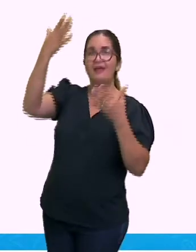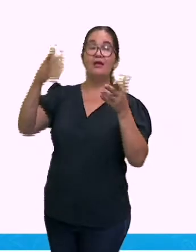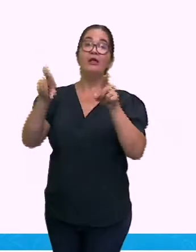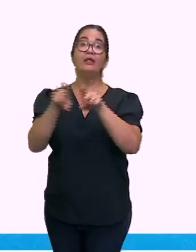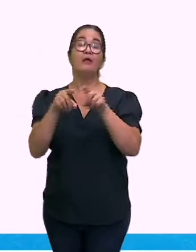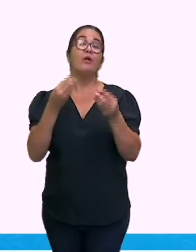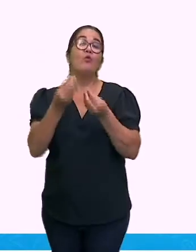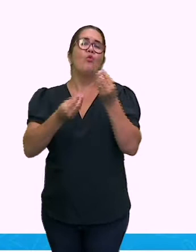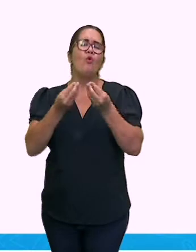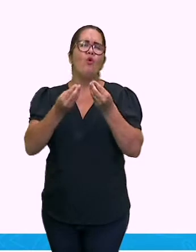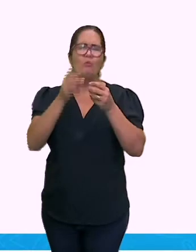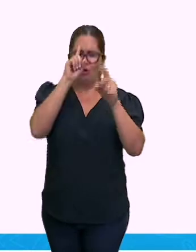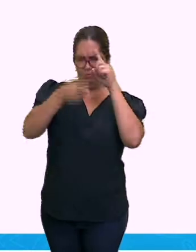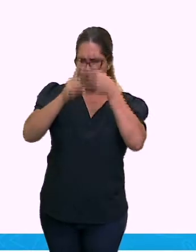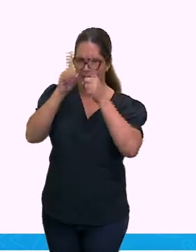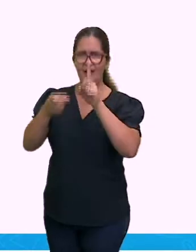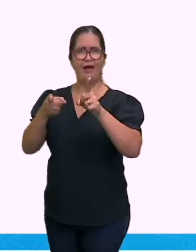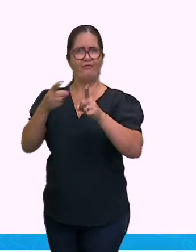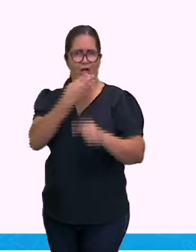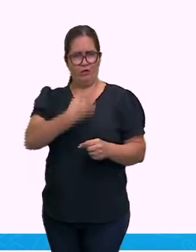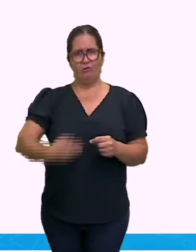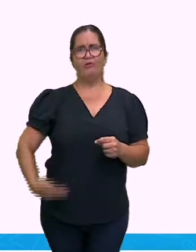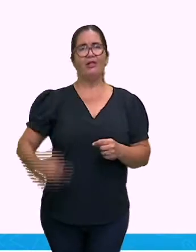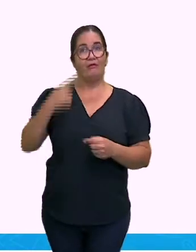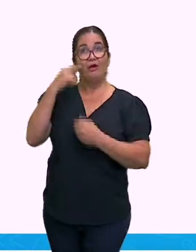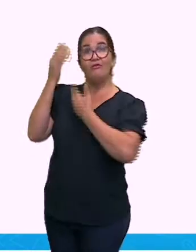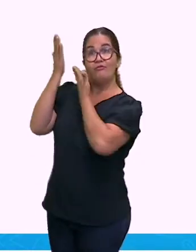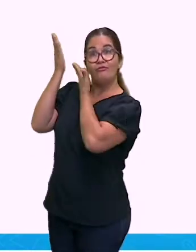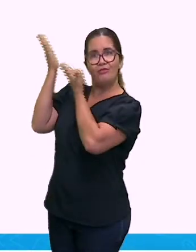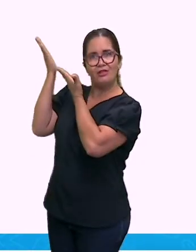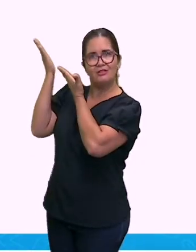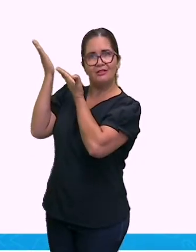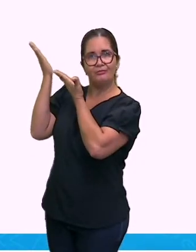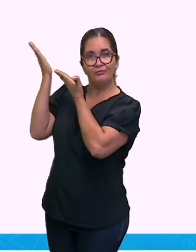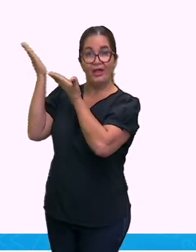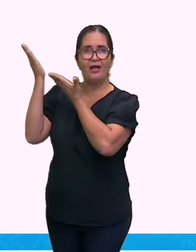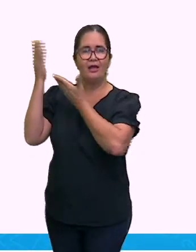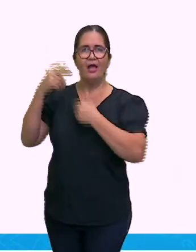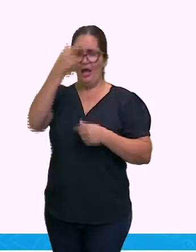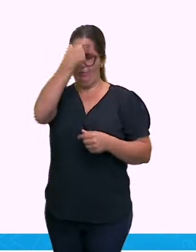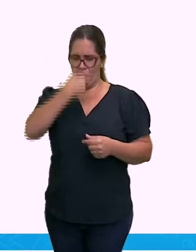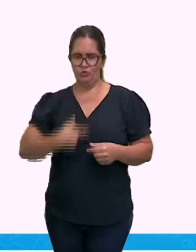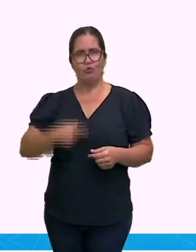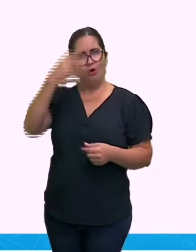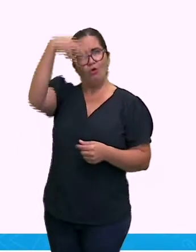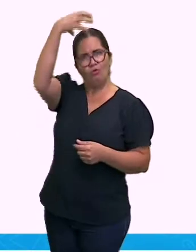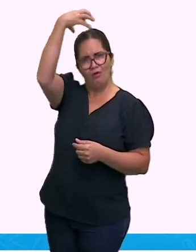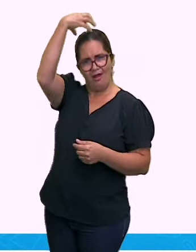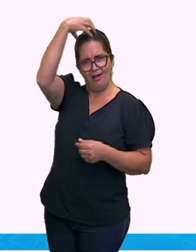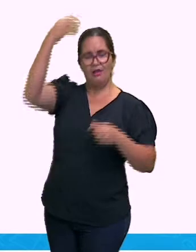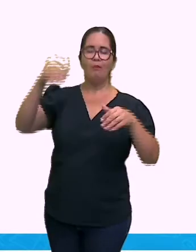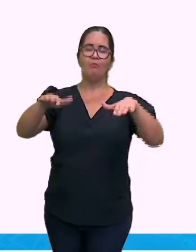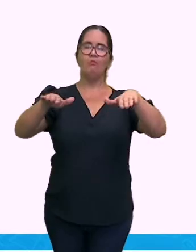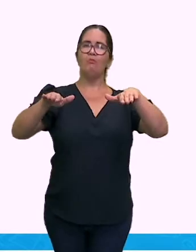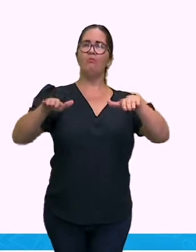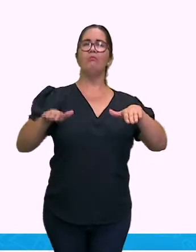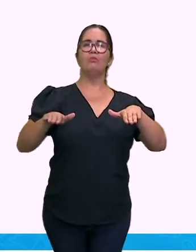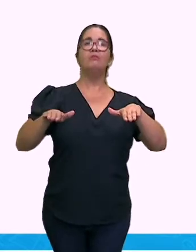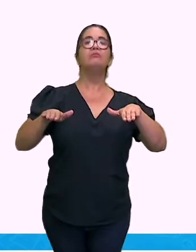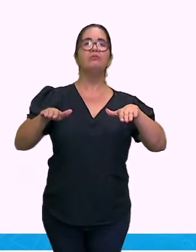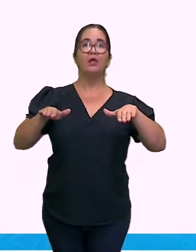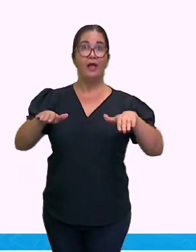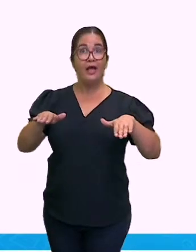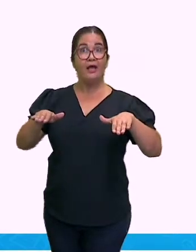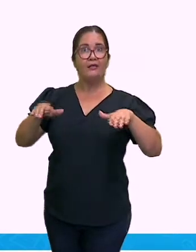governava. Aqui estamos vendo a pessoa do rei, que era a pessoa real. Temos um símbolo